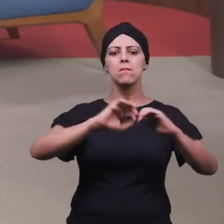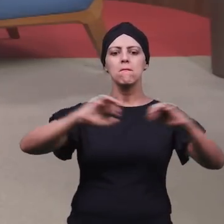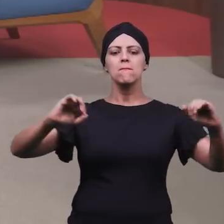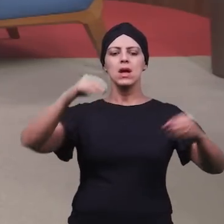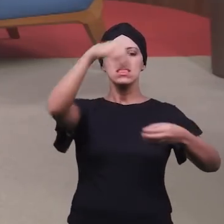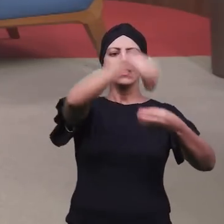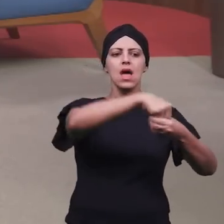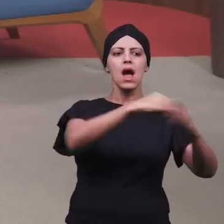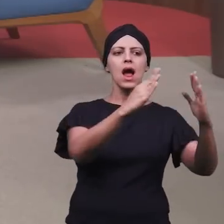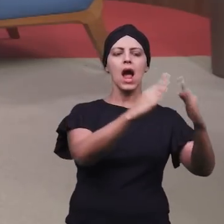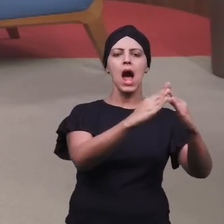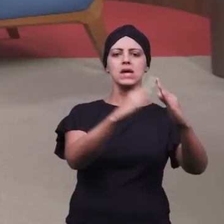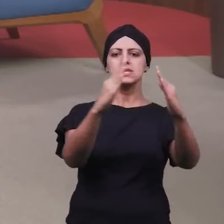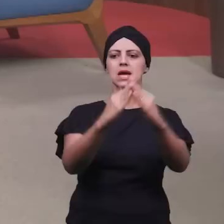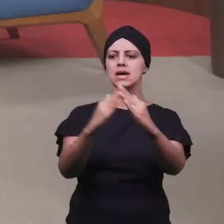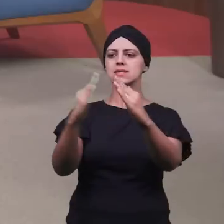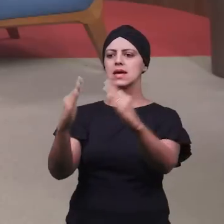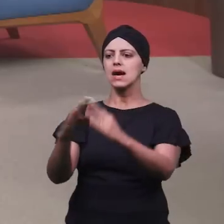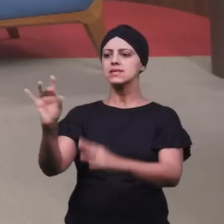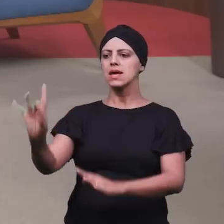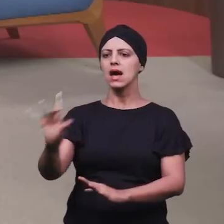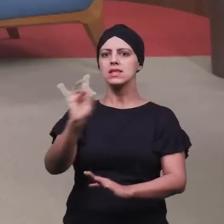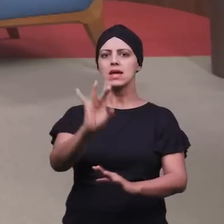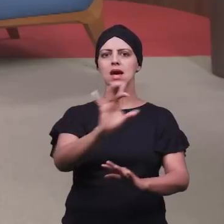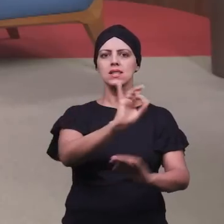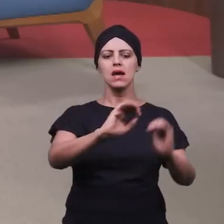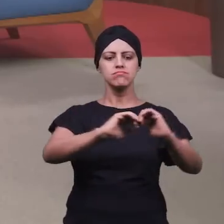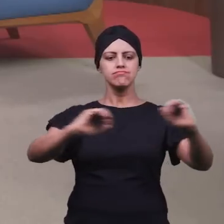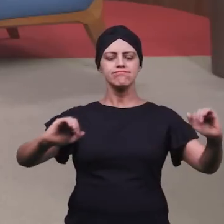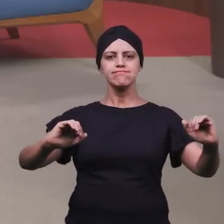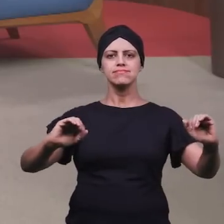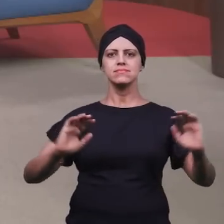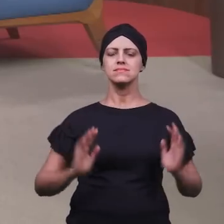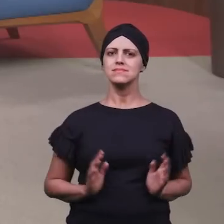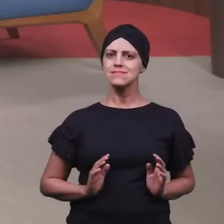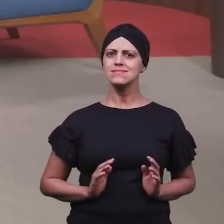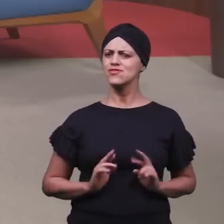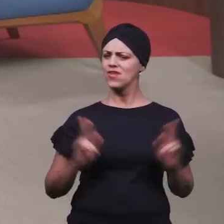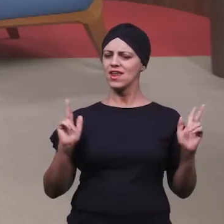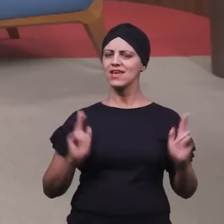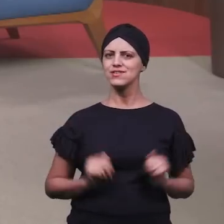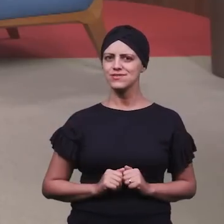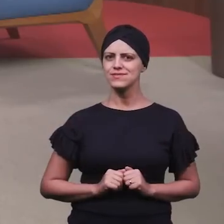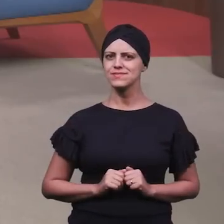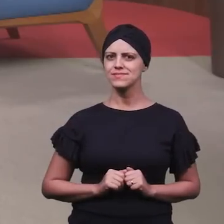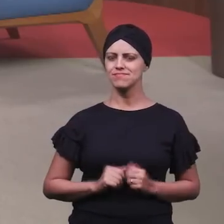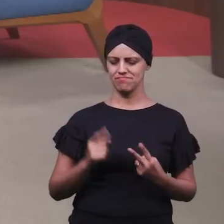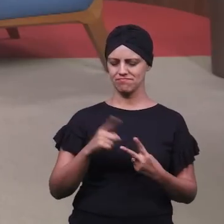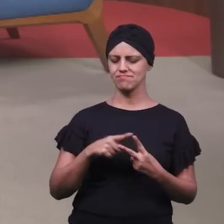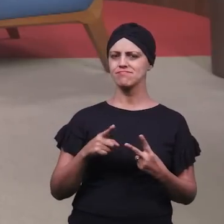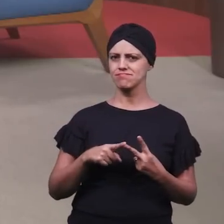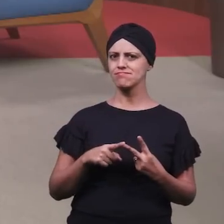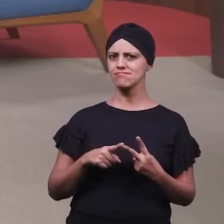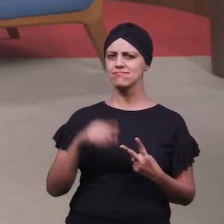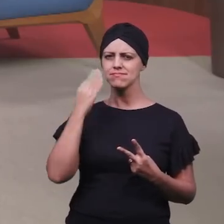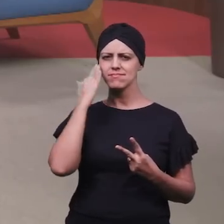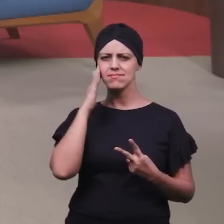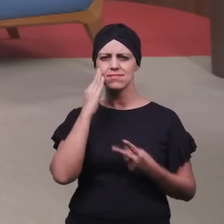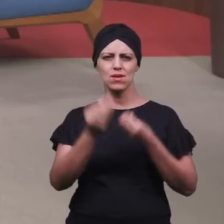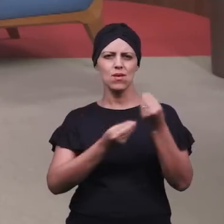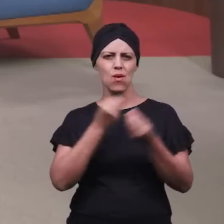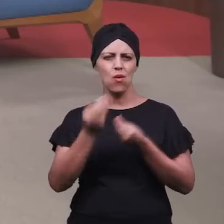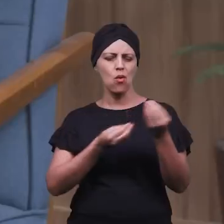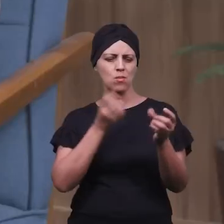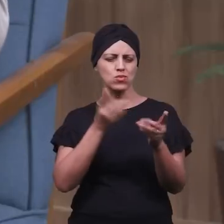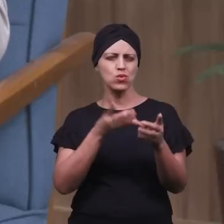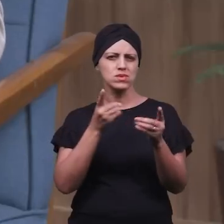casa, cada um na sua casa. Cada família. Cada família dentro da sua casa, né? O que a gente pode trazer em termos de